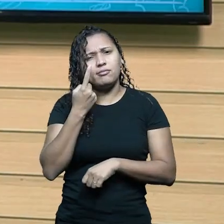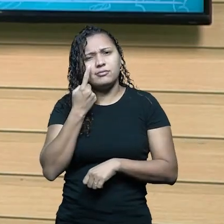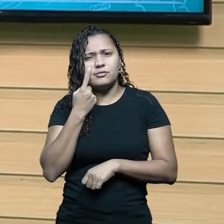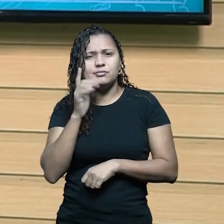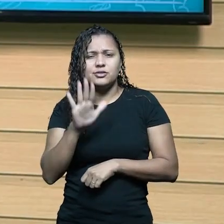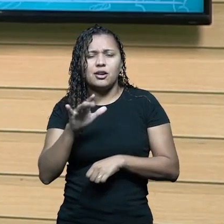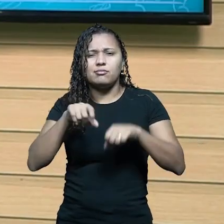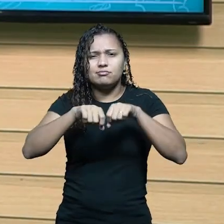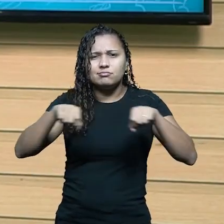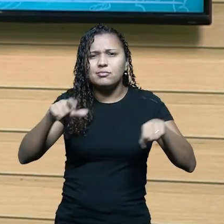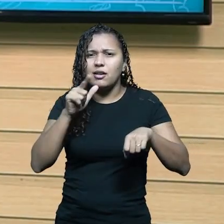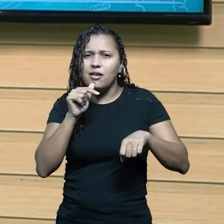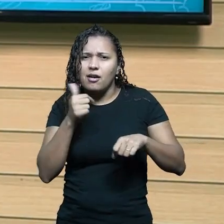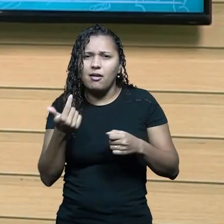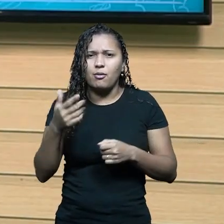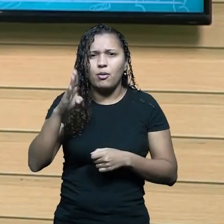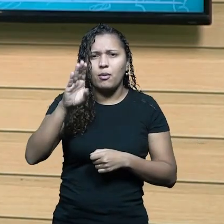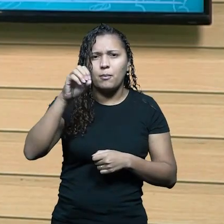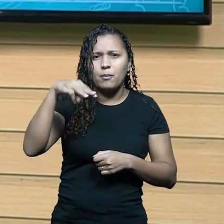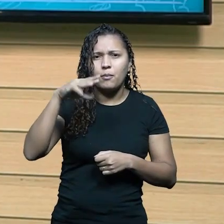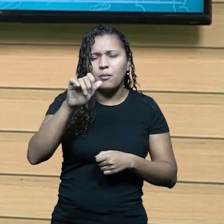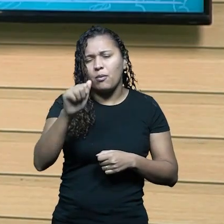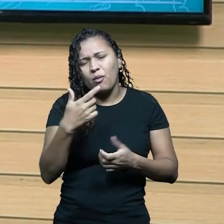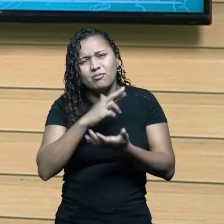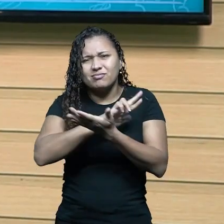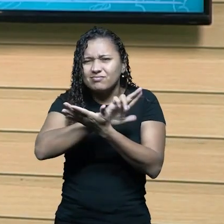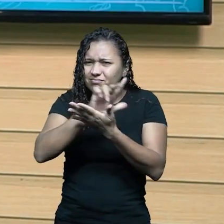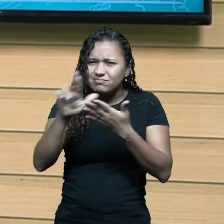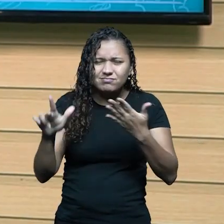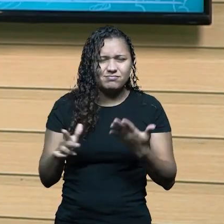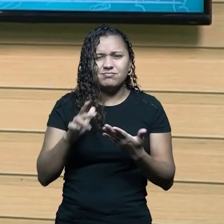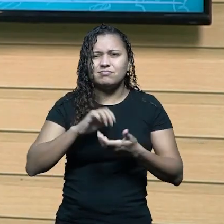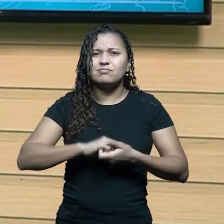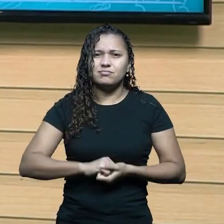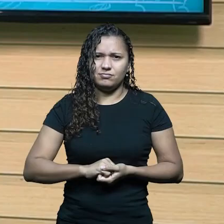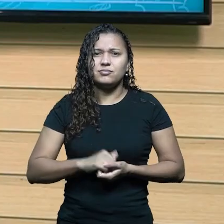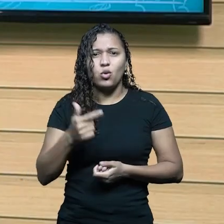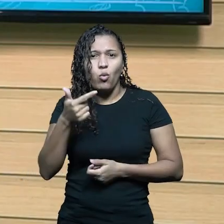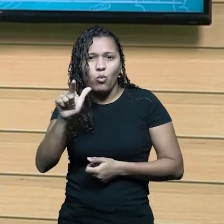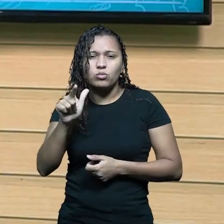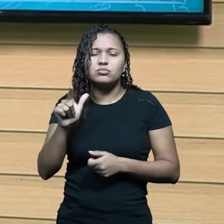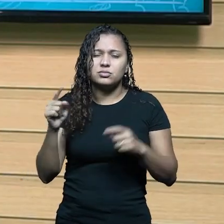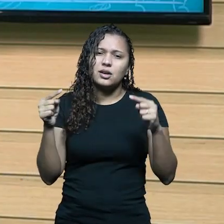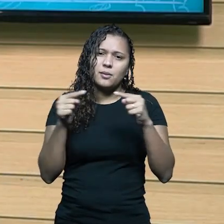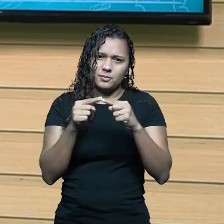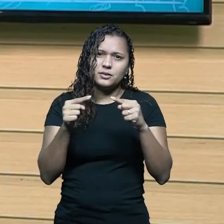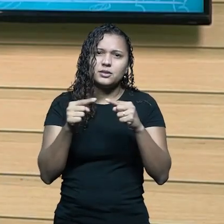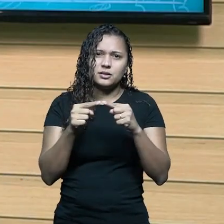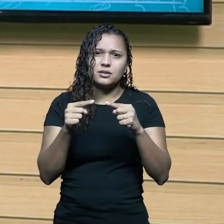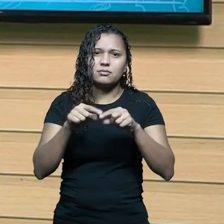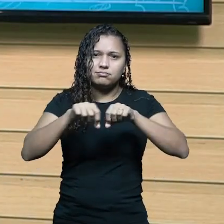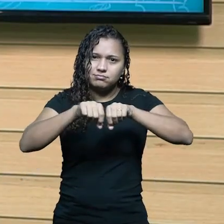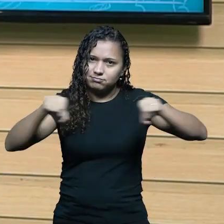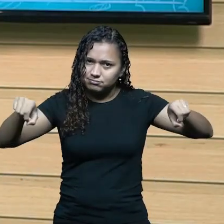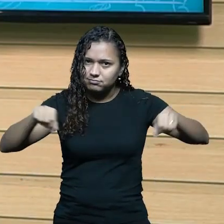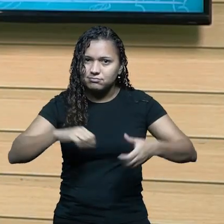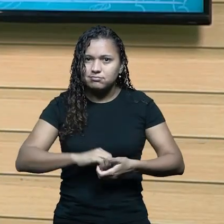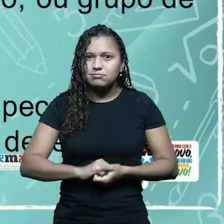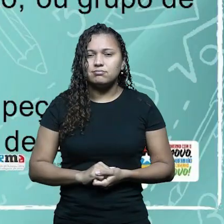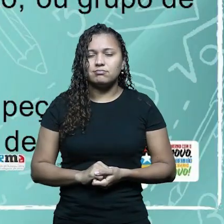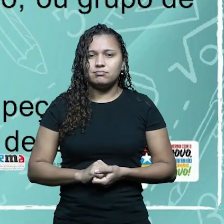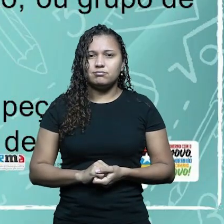ver. A própria encanação, bombas, válvulas, resfriadores e os outros elementos que fazem parte da